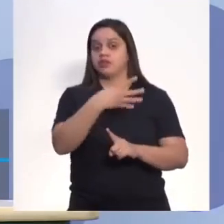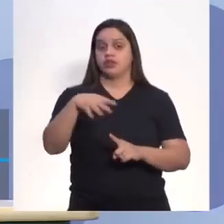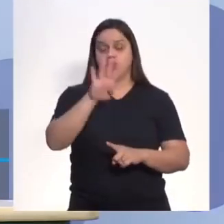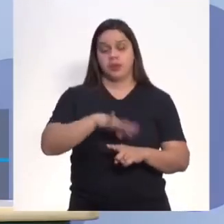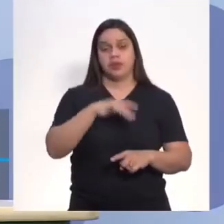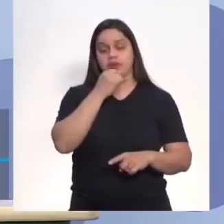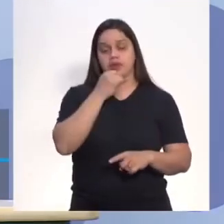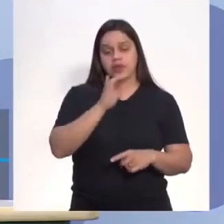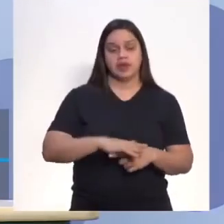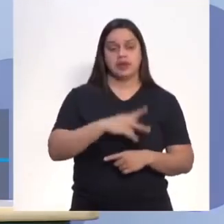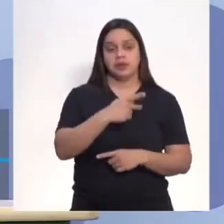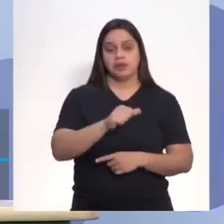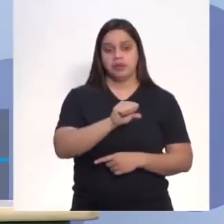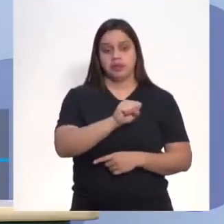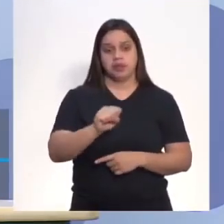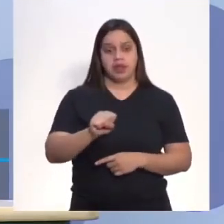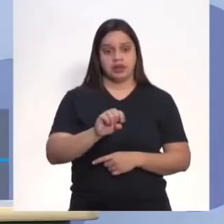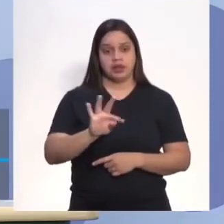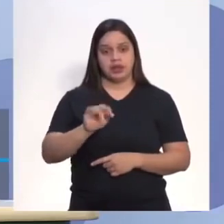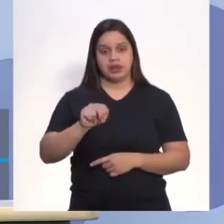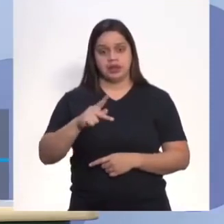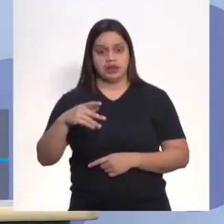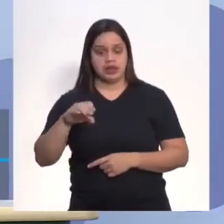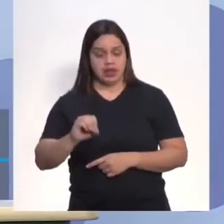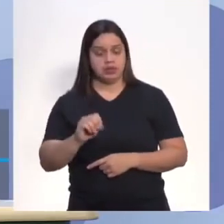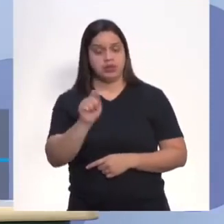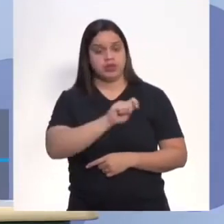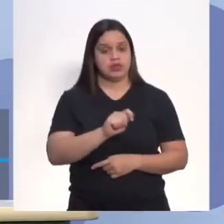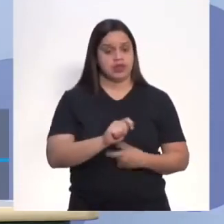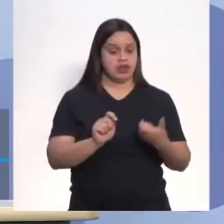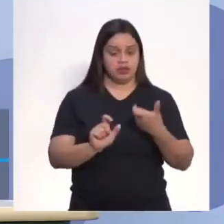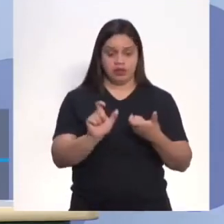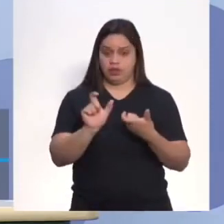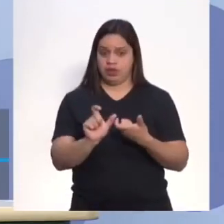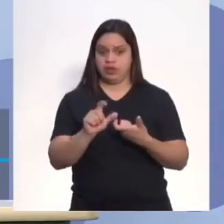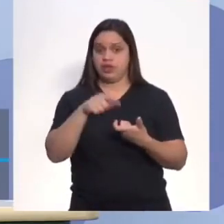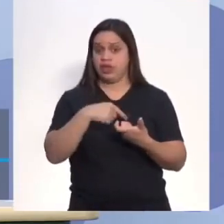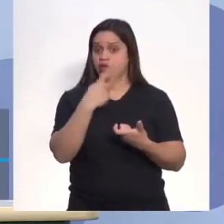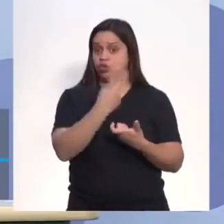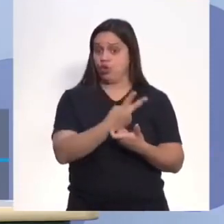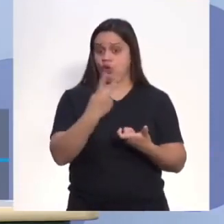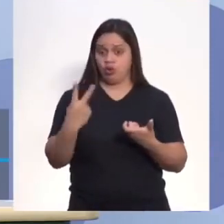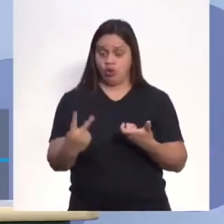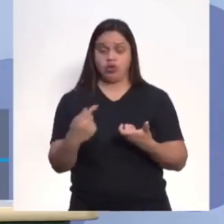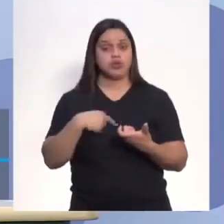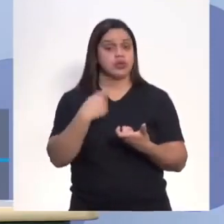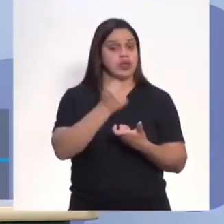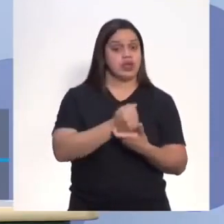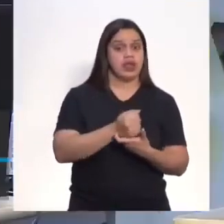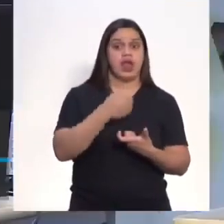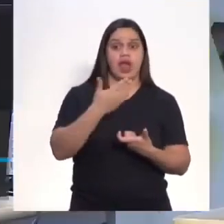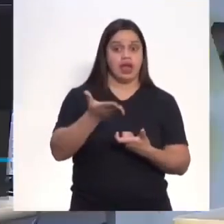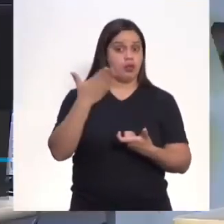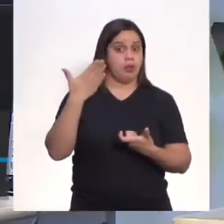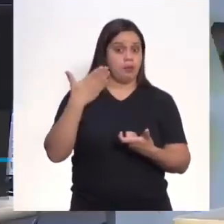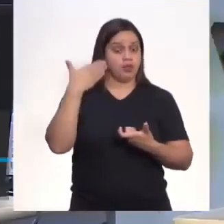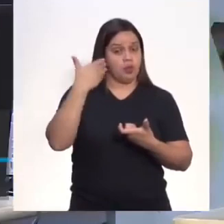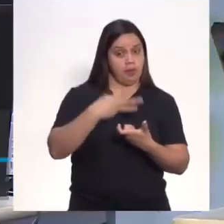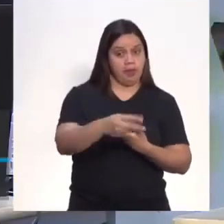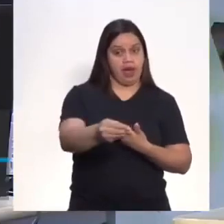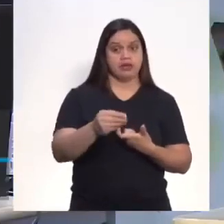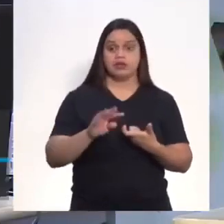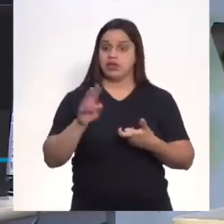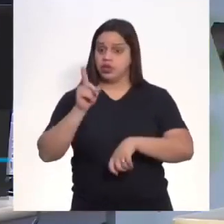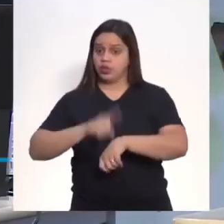escreve tudo junto. E tem 2 radicais. Sim. O do passa e o do tempo. Mas é uma palavra só. Pois é. Composta. Bem